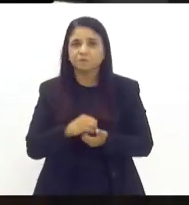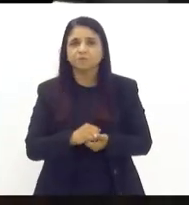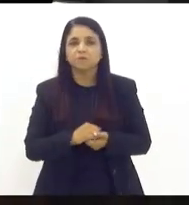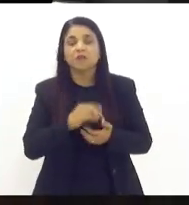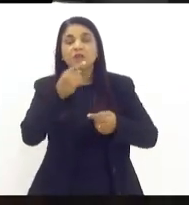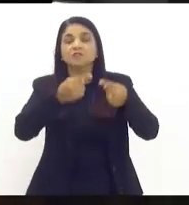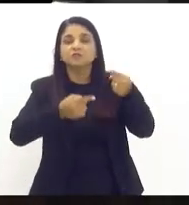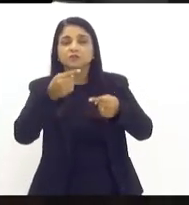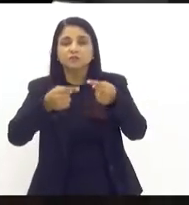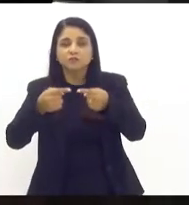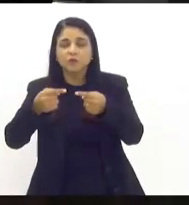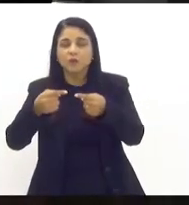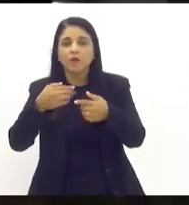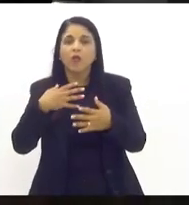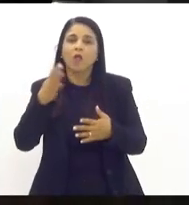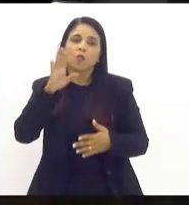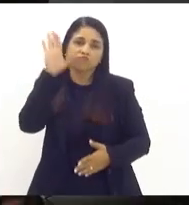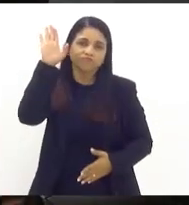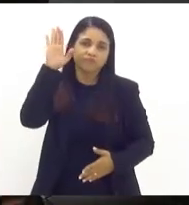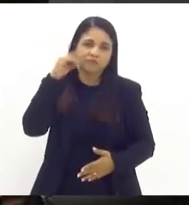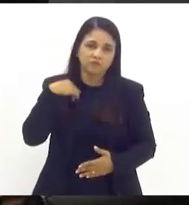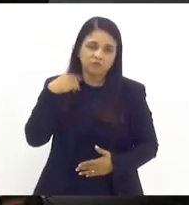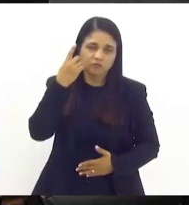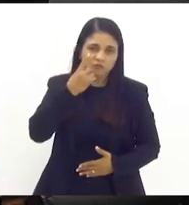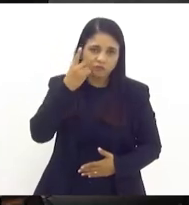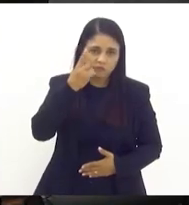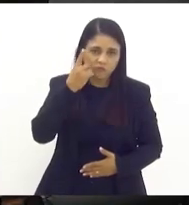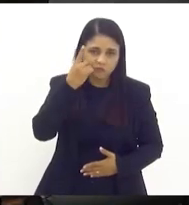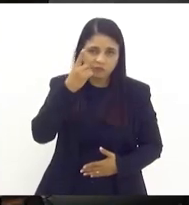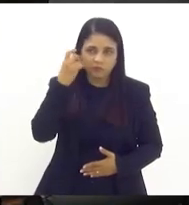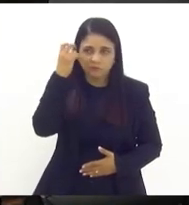em discussão eu queria discutir Presidente